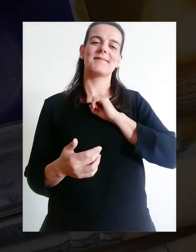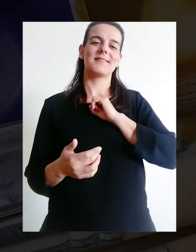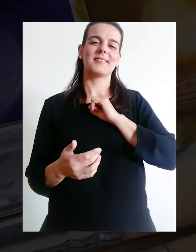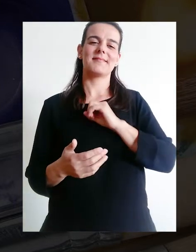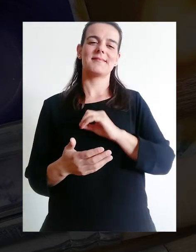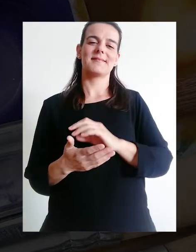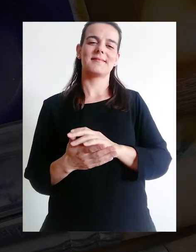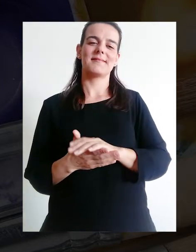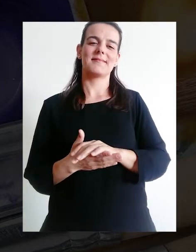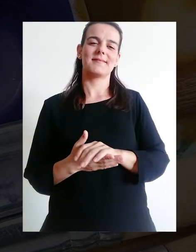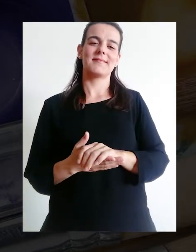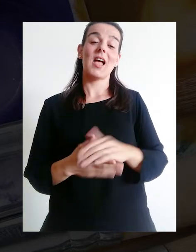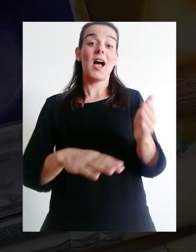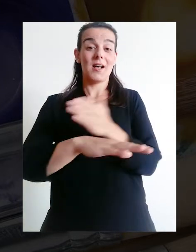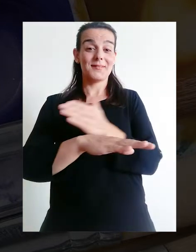teatro.